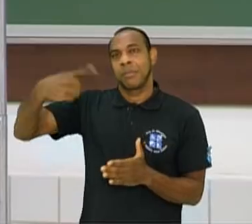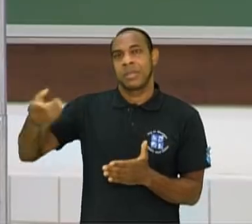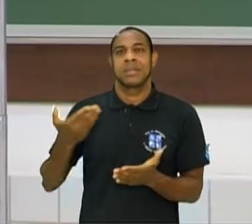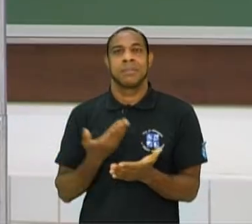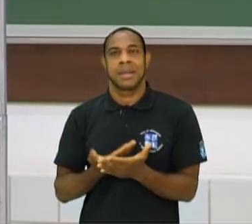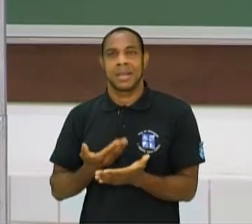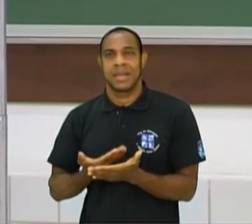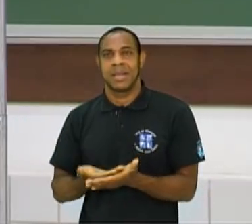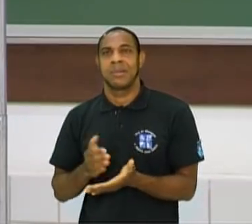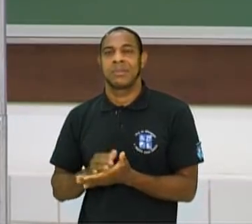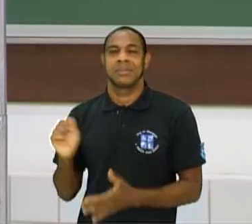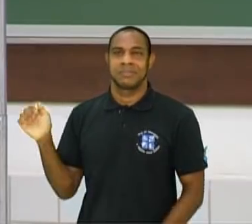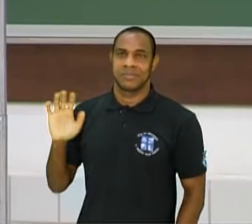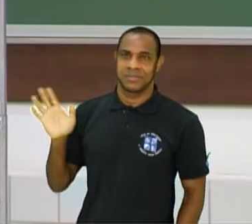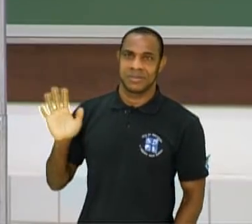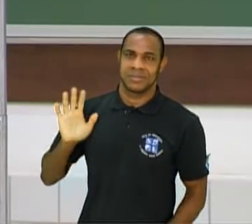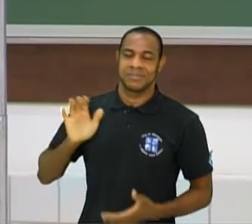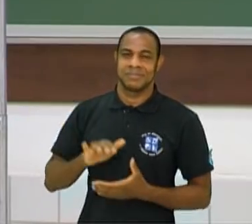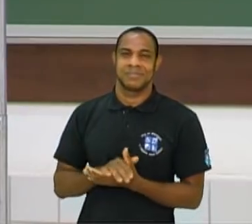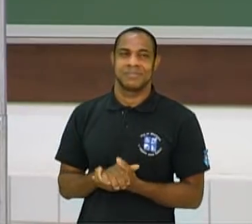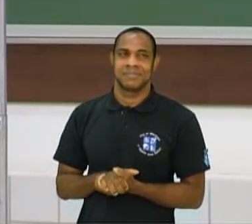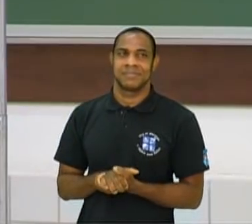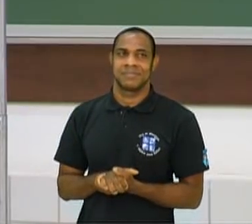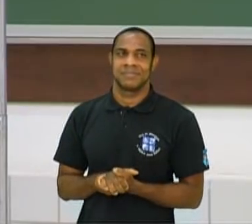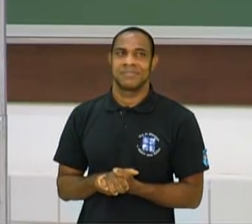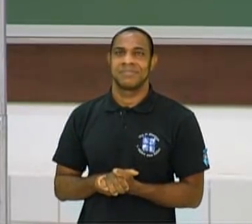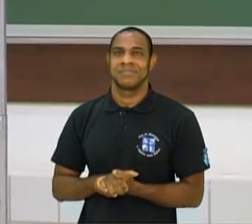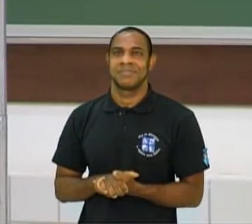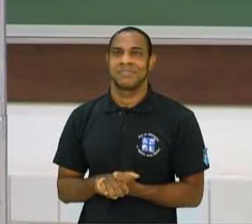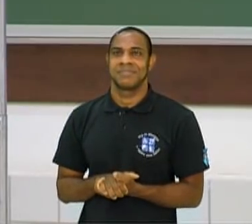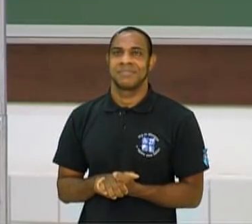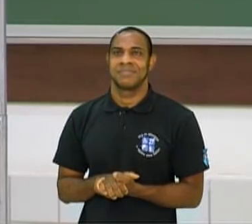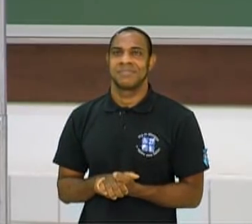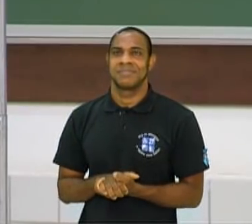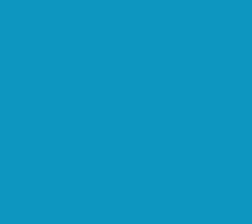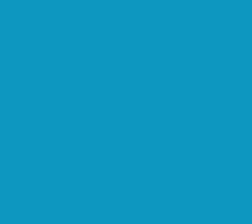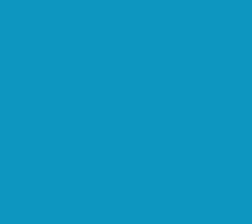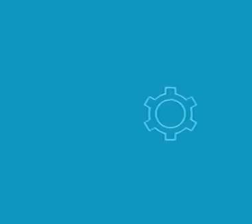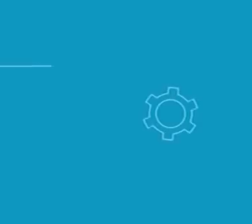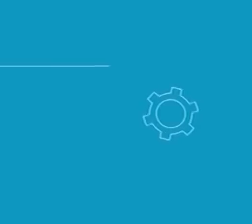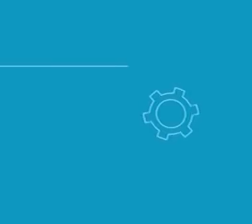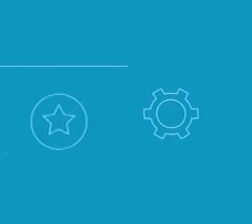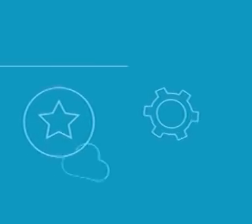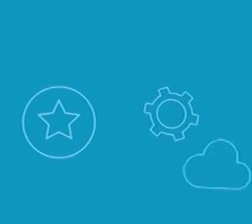Bye bye, see you next class. Stay home, okay? Bye bye.